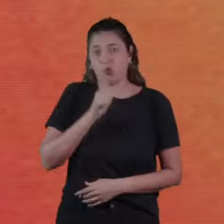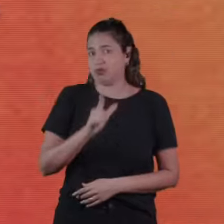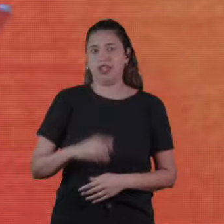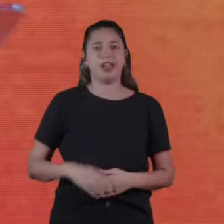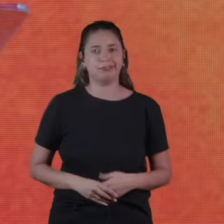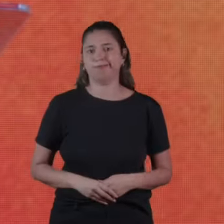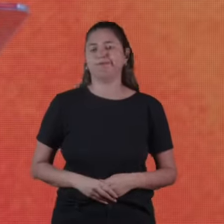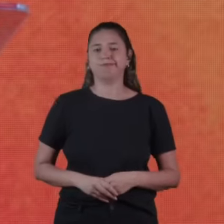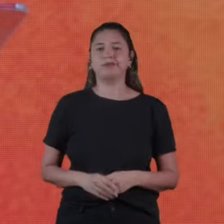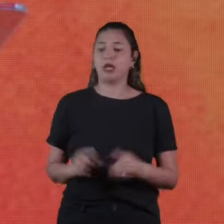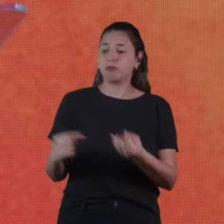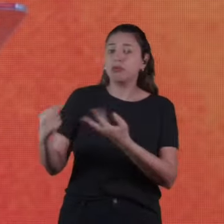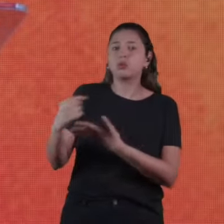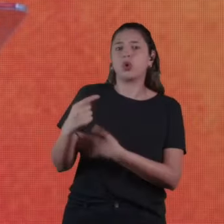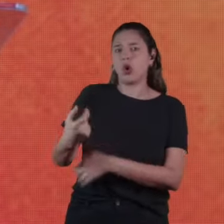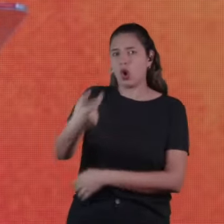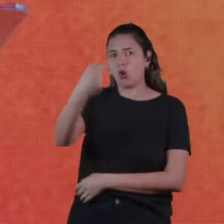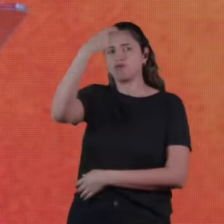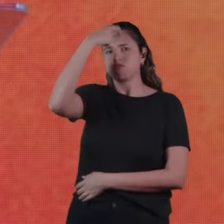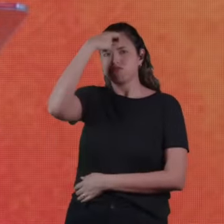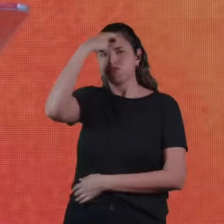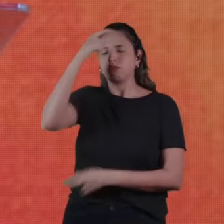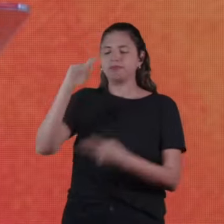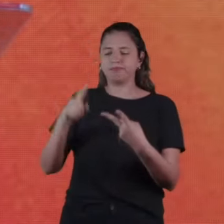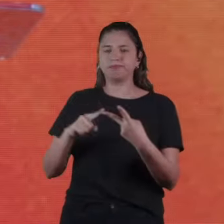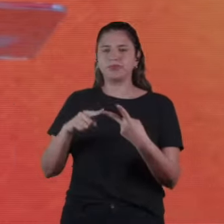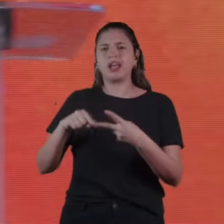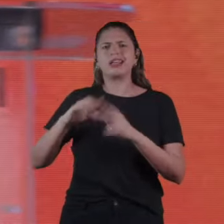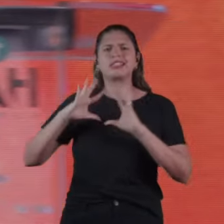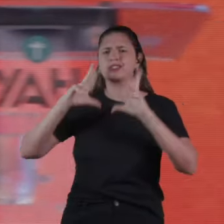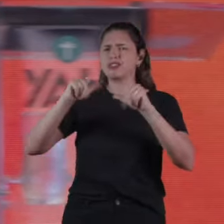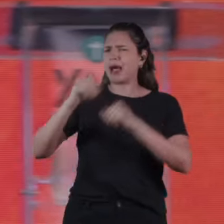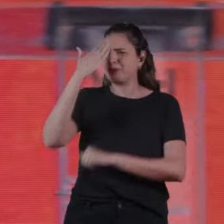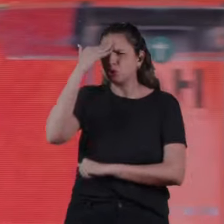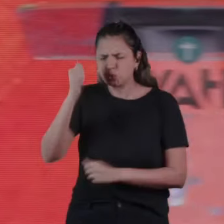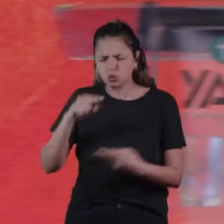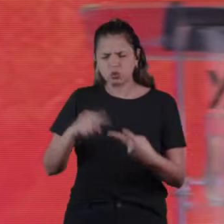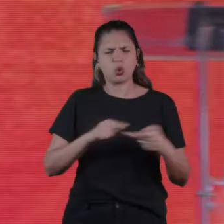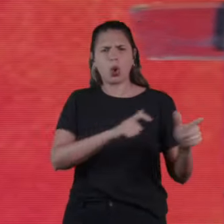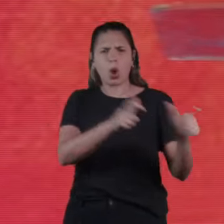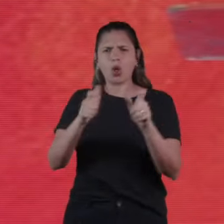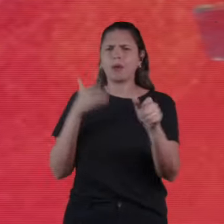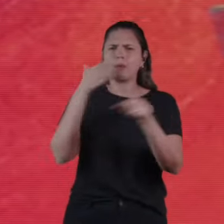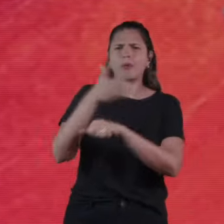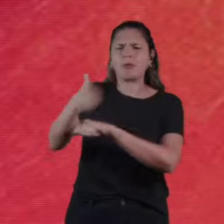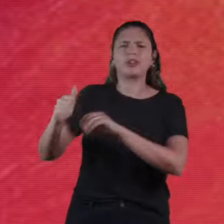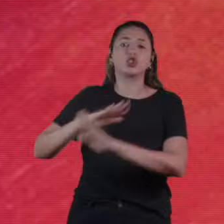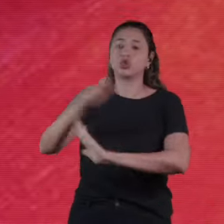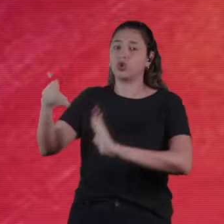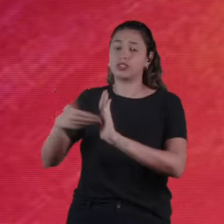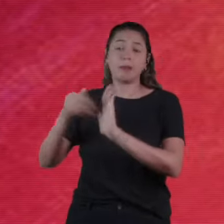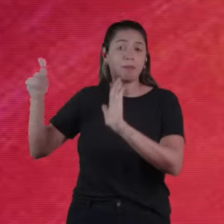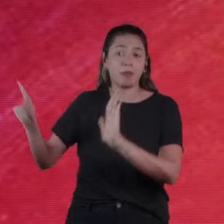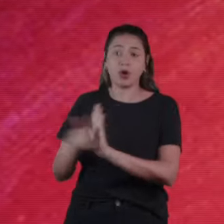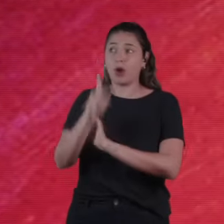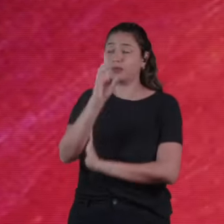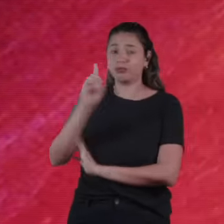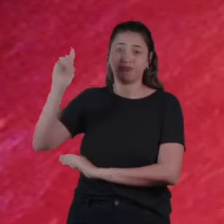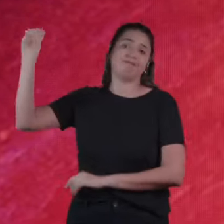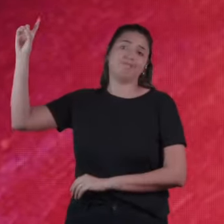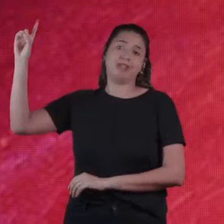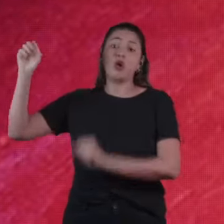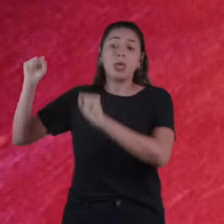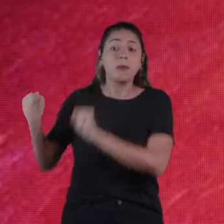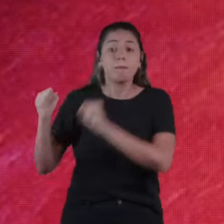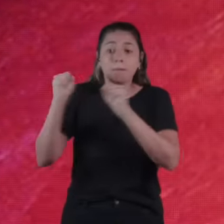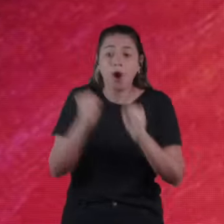incomunicáveis. Onisciência, onipresença, onipotência são exclusivos de Deus. Nós não vamos